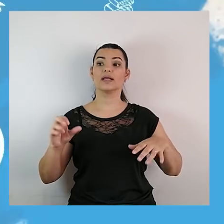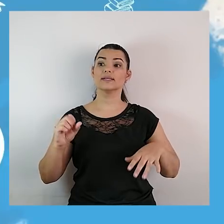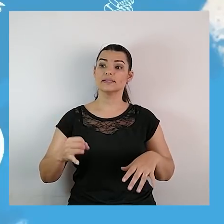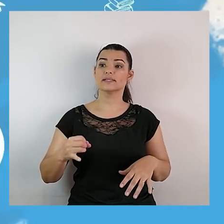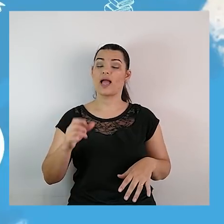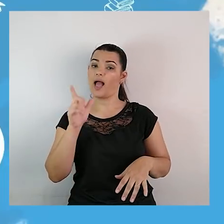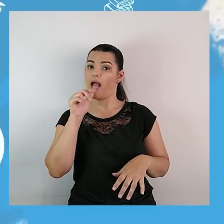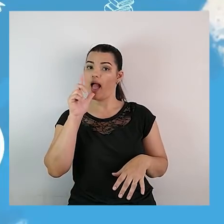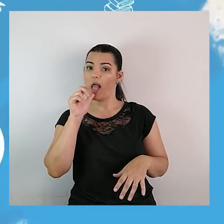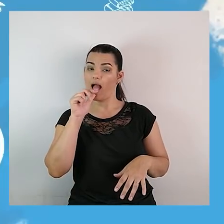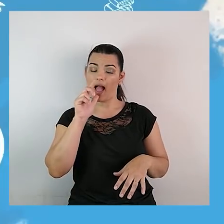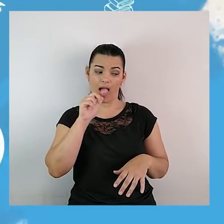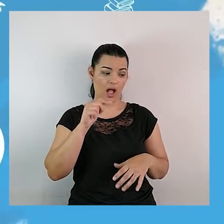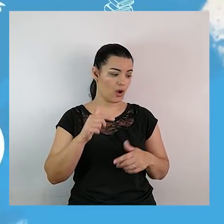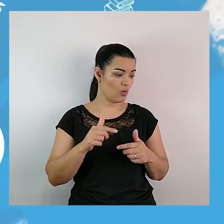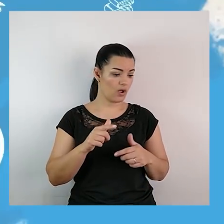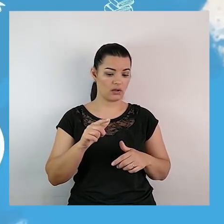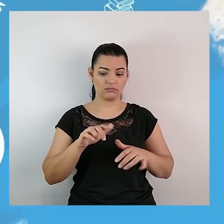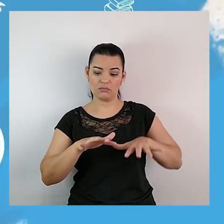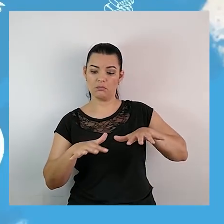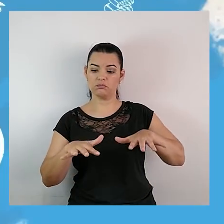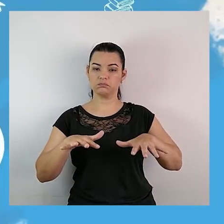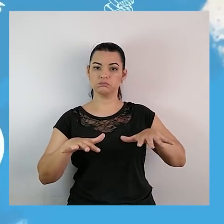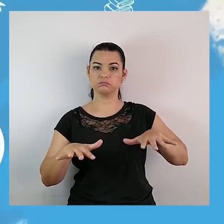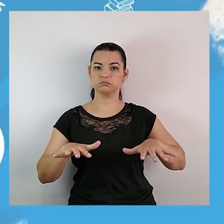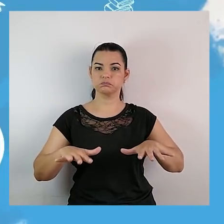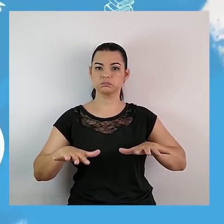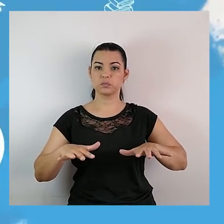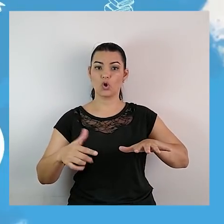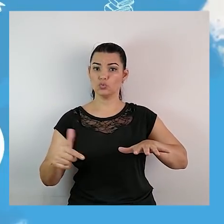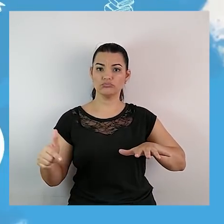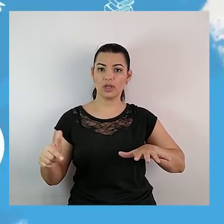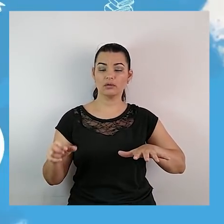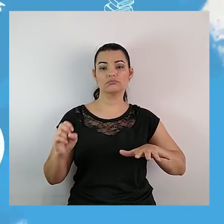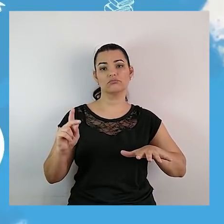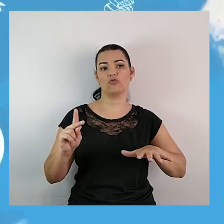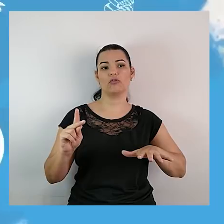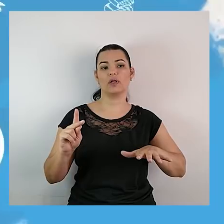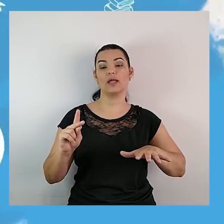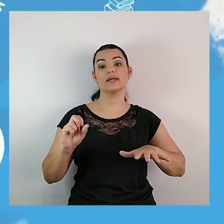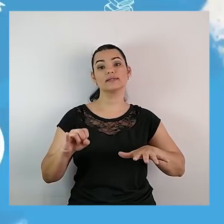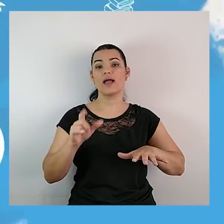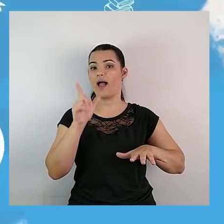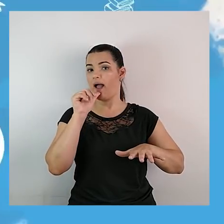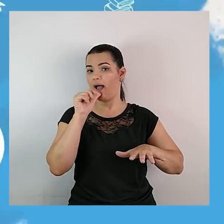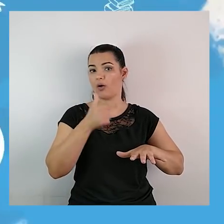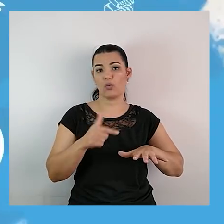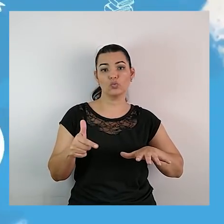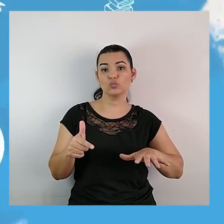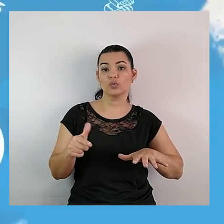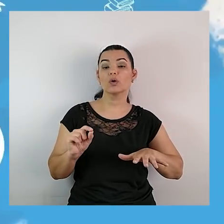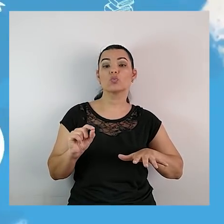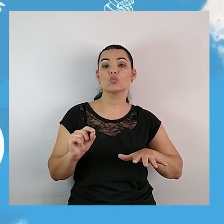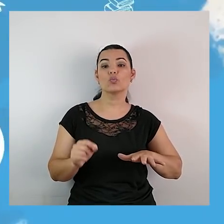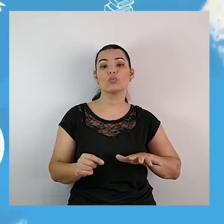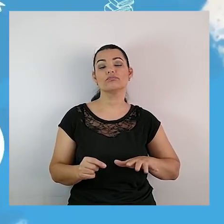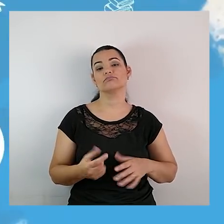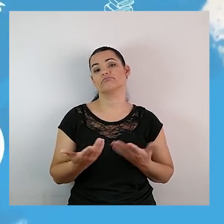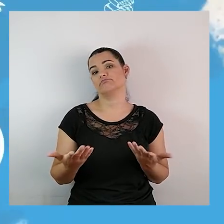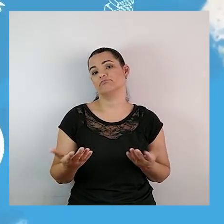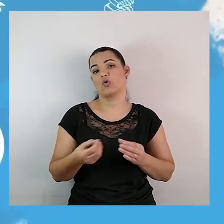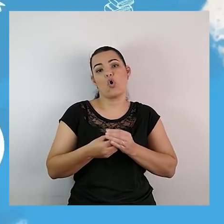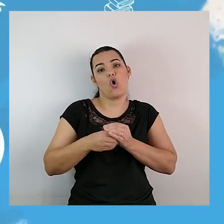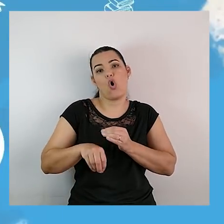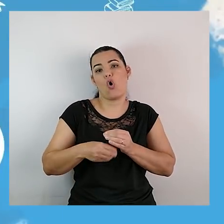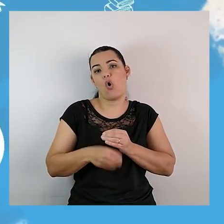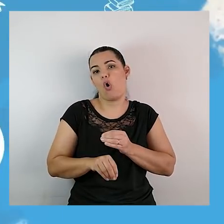parada, o que vai acontecer aqui no nosso esquema é que sem água parada, tiramos a